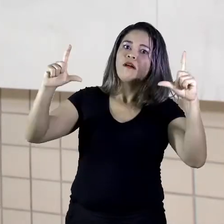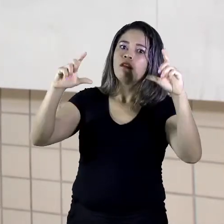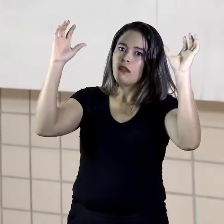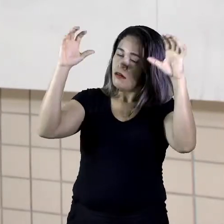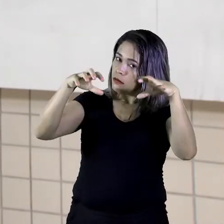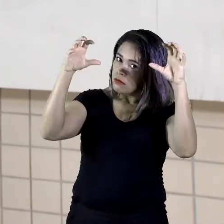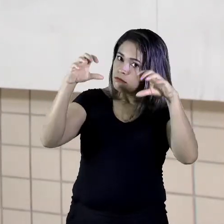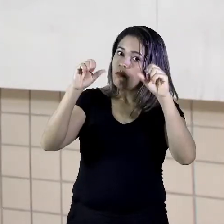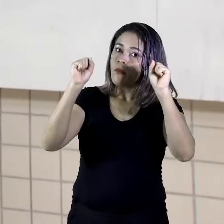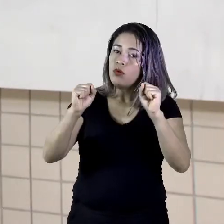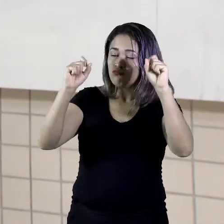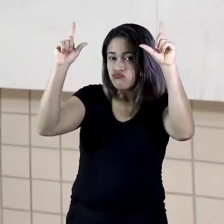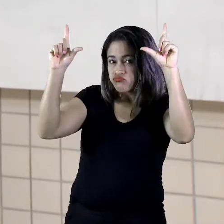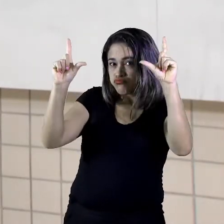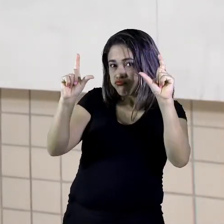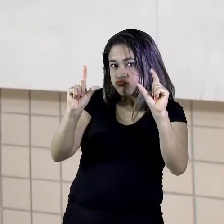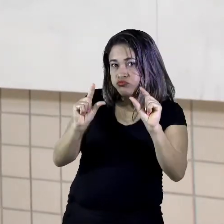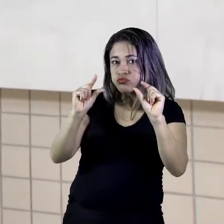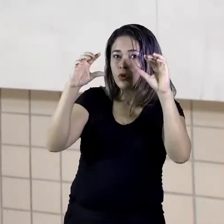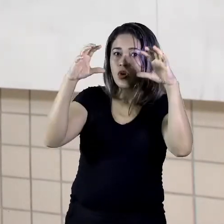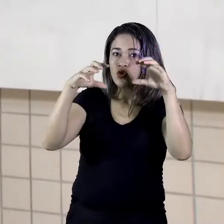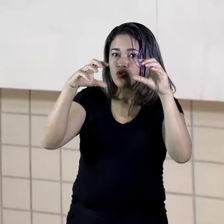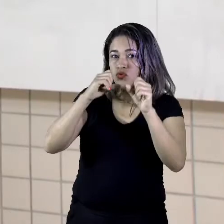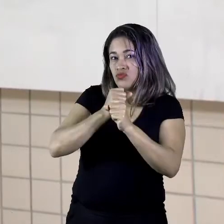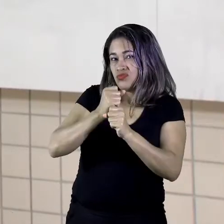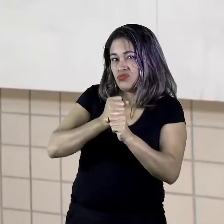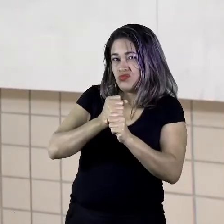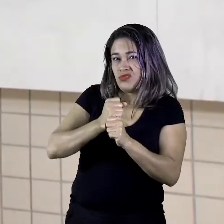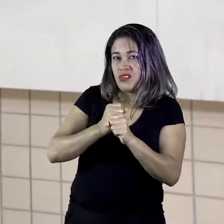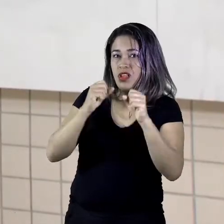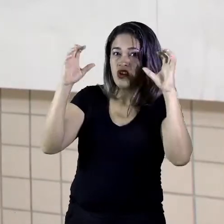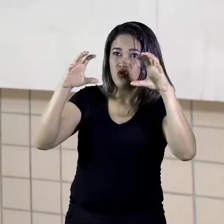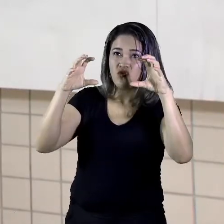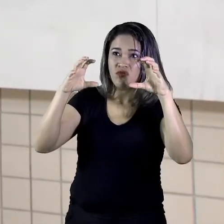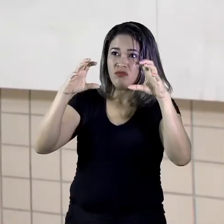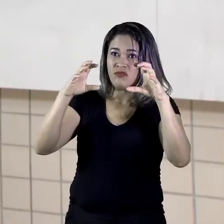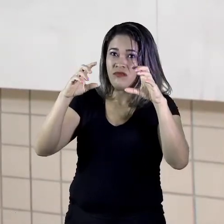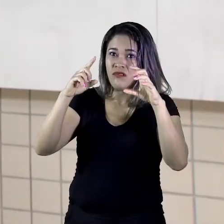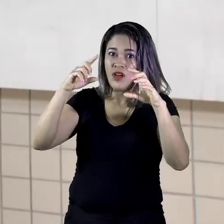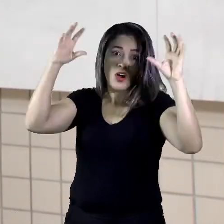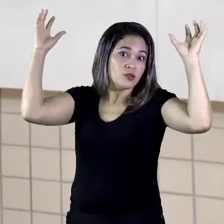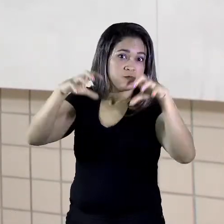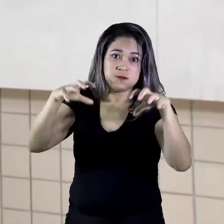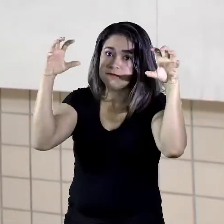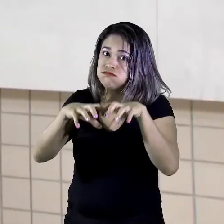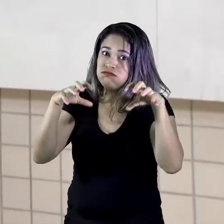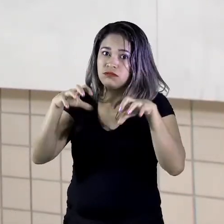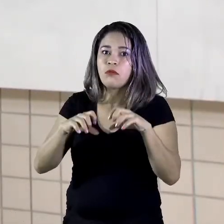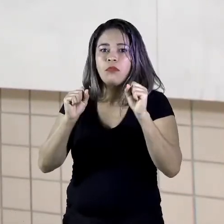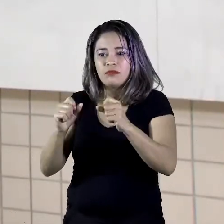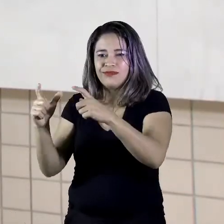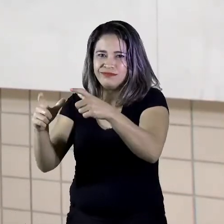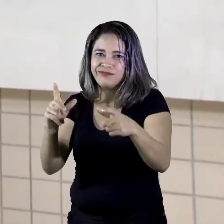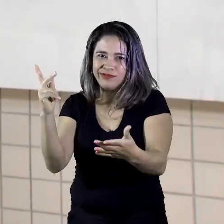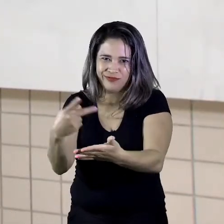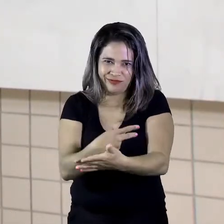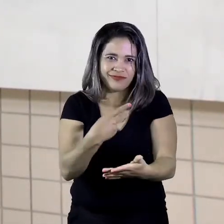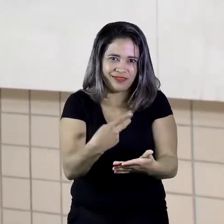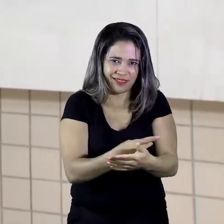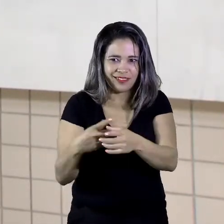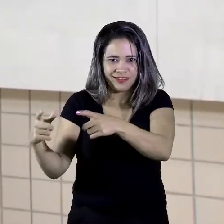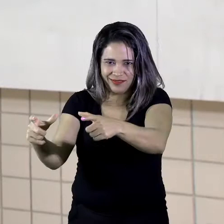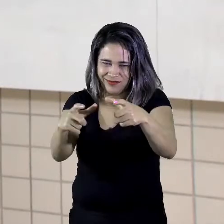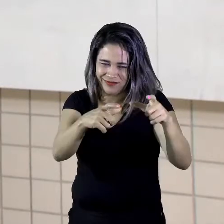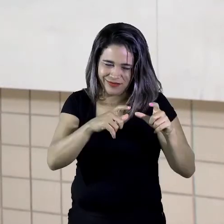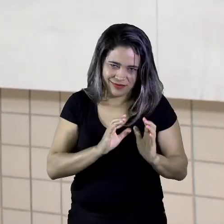diminuir a chuva durante o ano e essa chuva cair tudo de uma vez só, como acontece em alguns lugares, né?